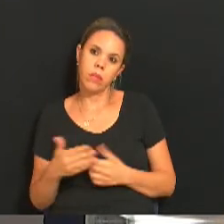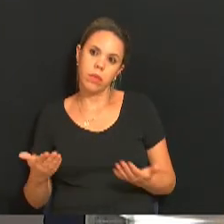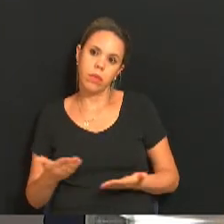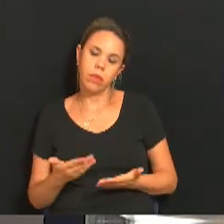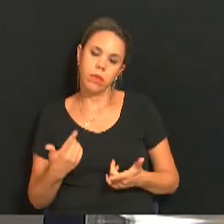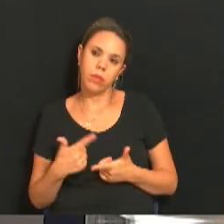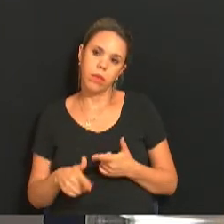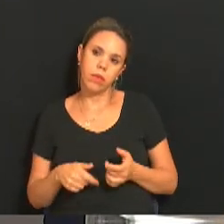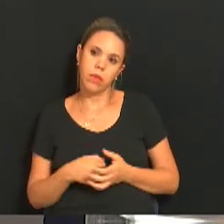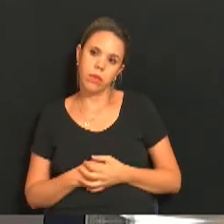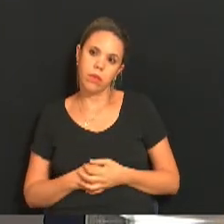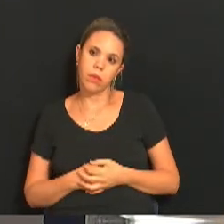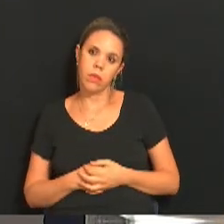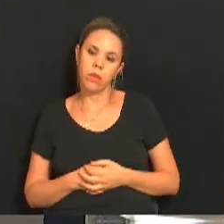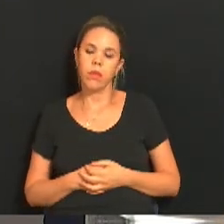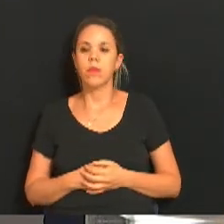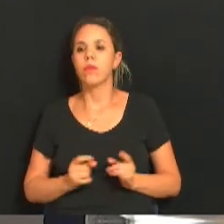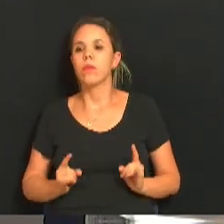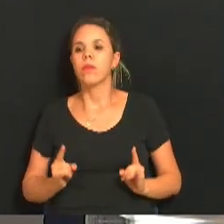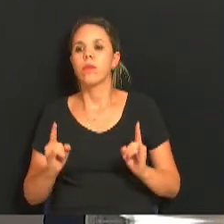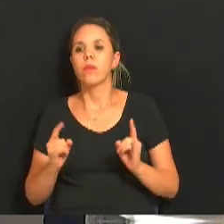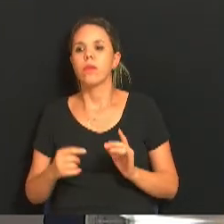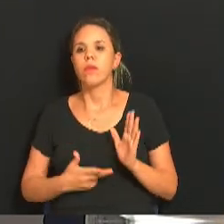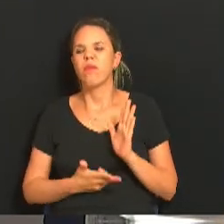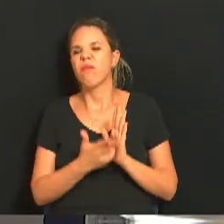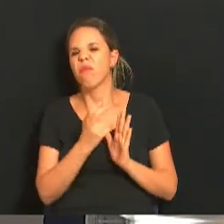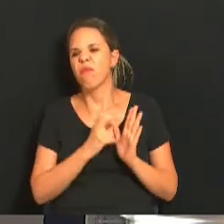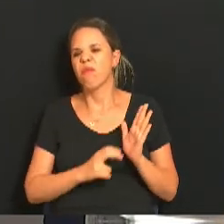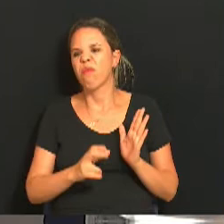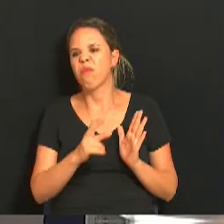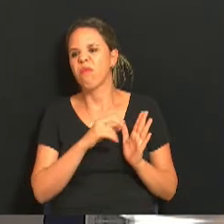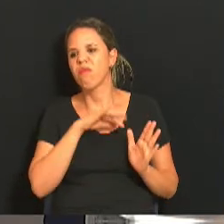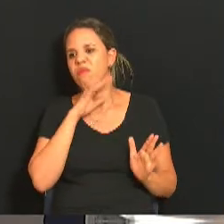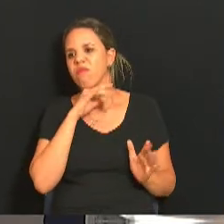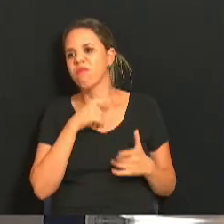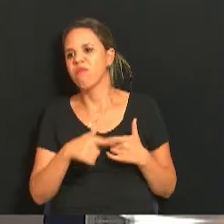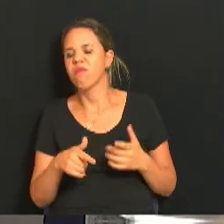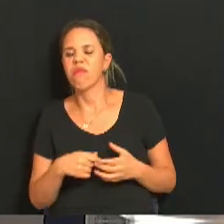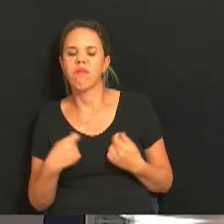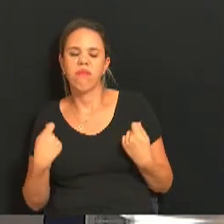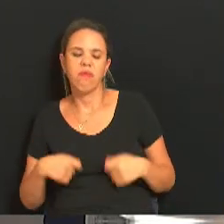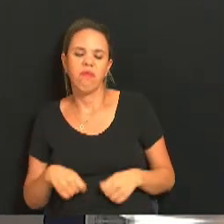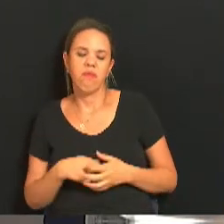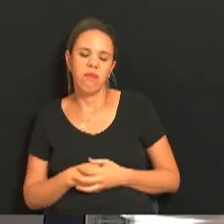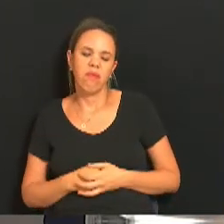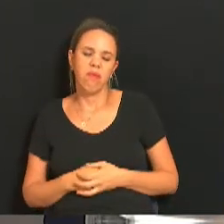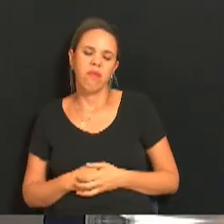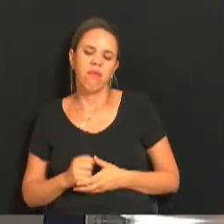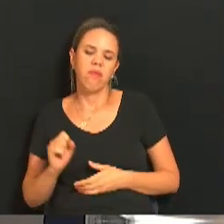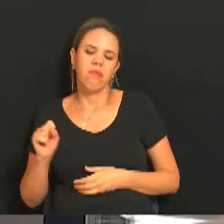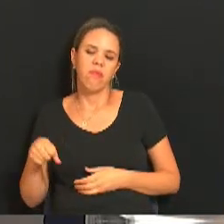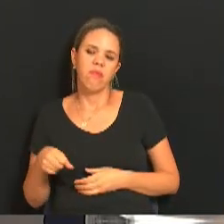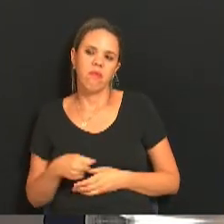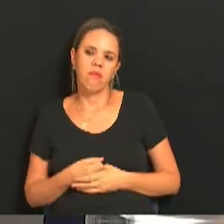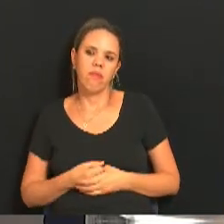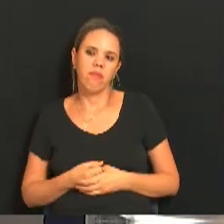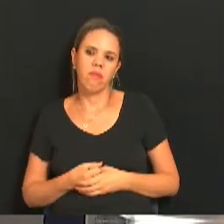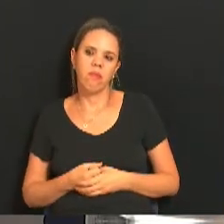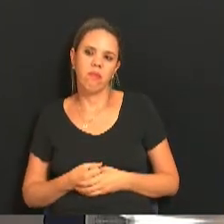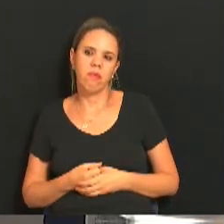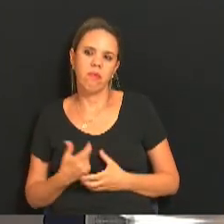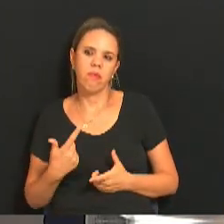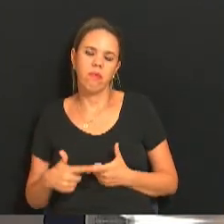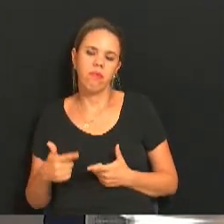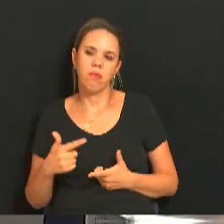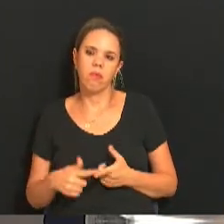degradada os imóveis todos inchados os irmãos Precisamos sim em caso